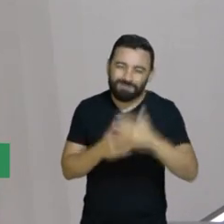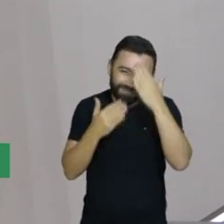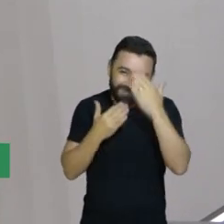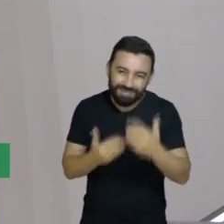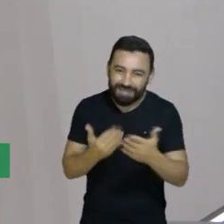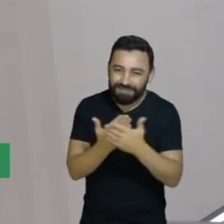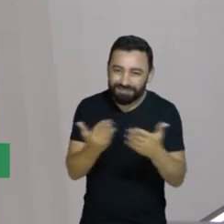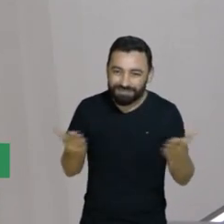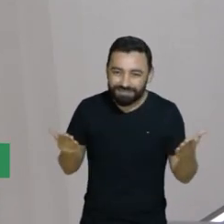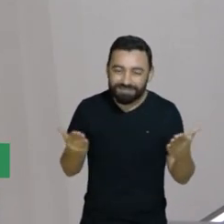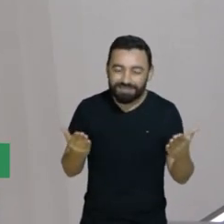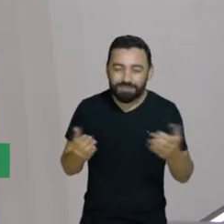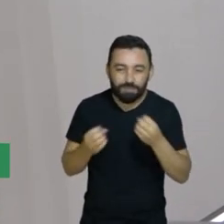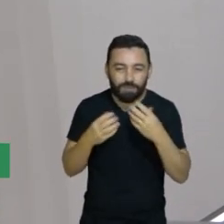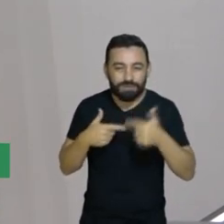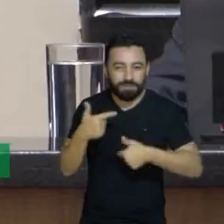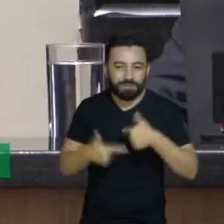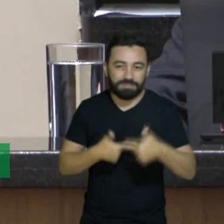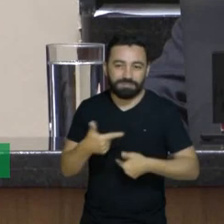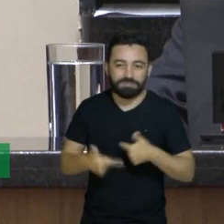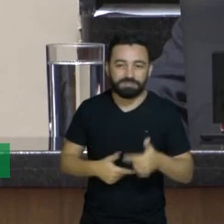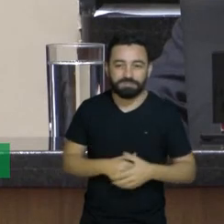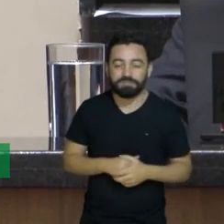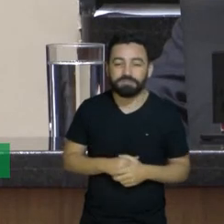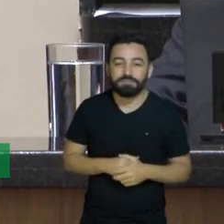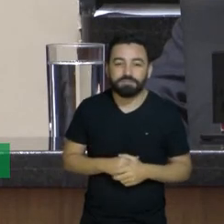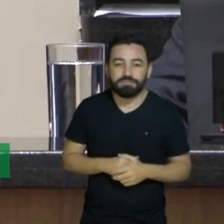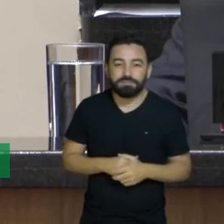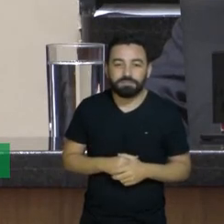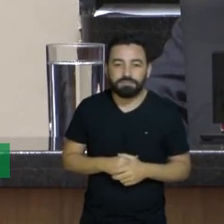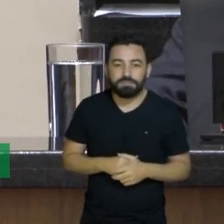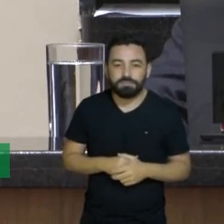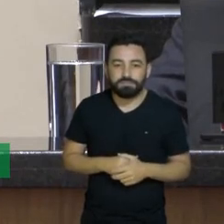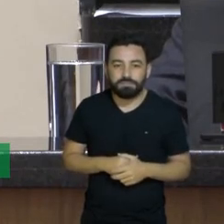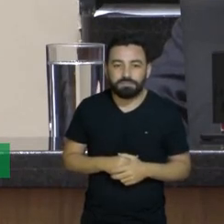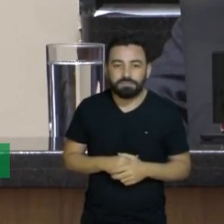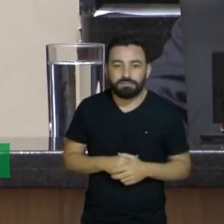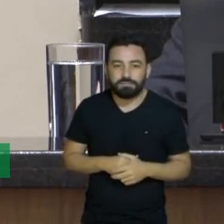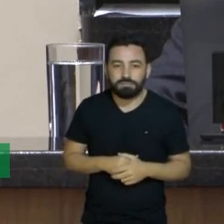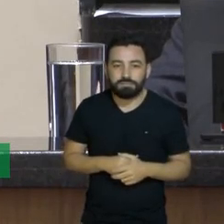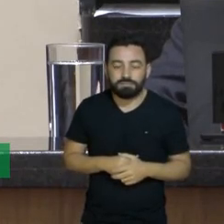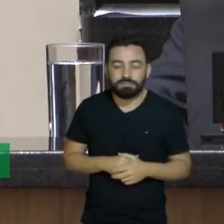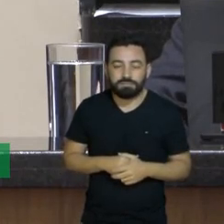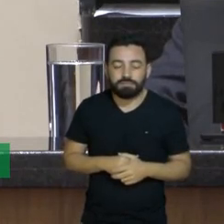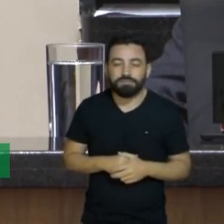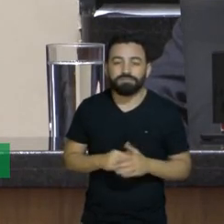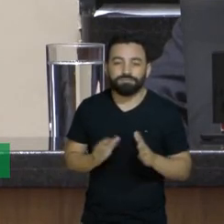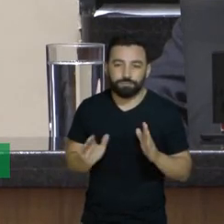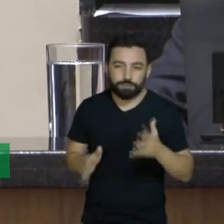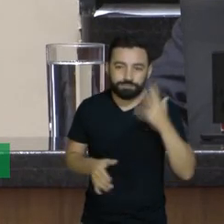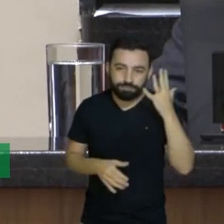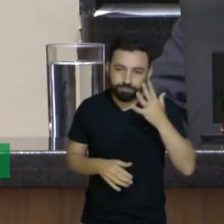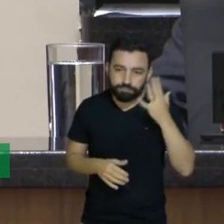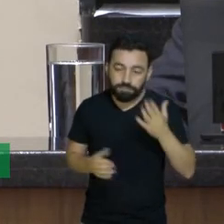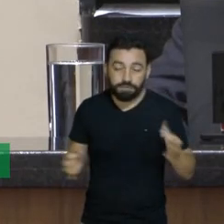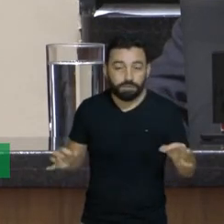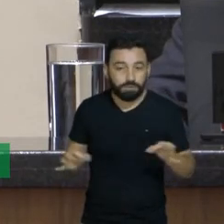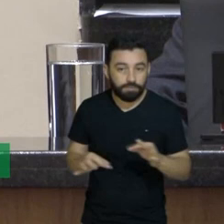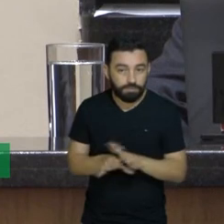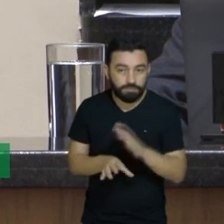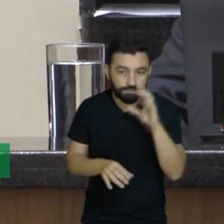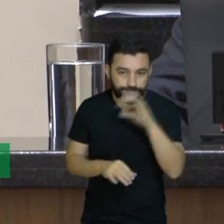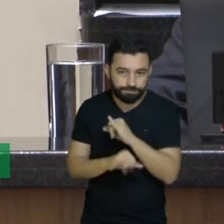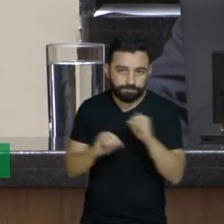todos e um bom trabalho. Com vossa manifestação, deputado Mário Mota, encerramos as